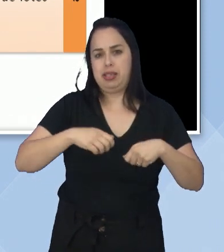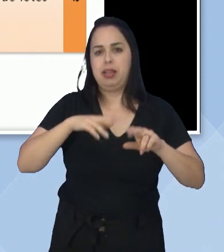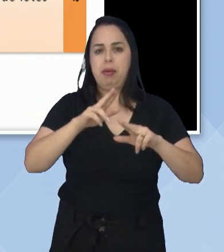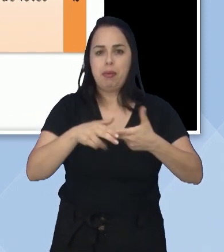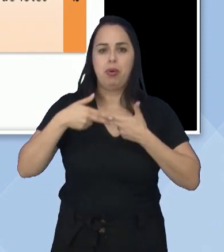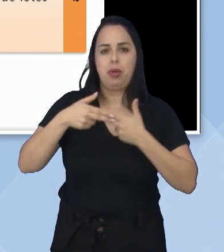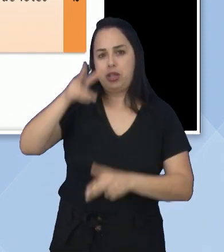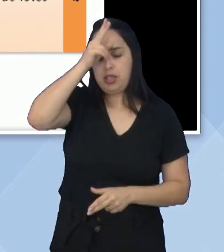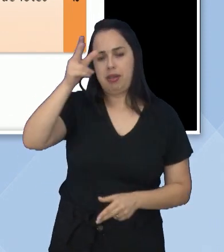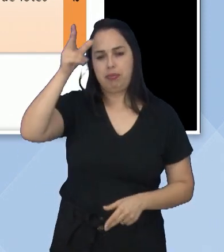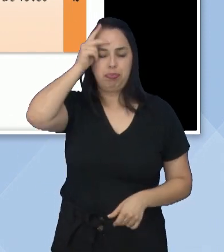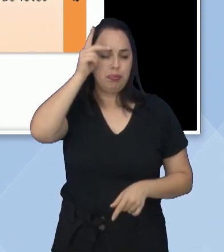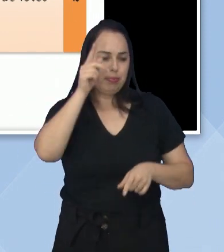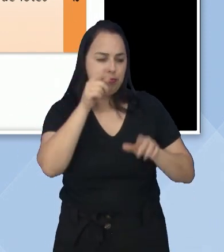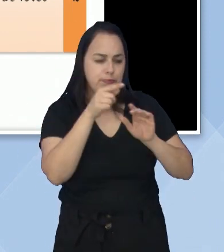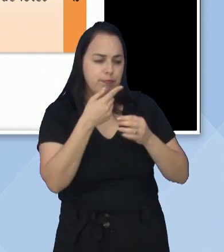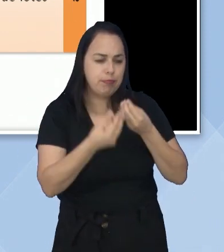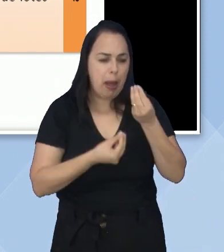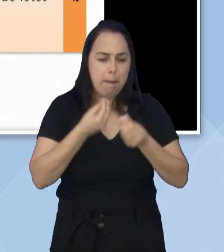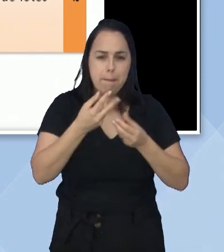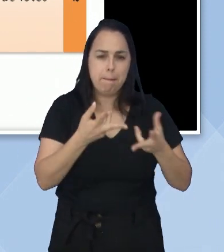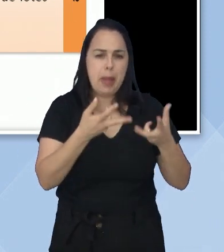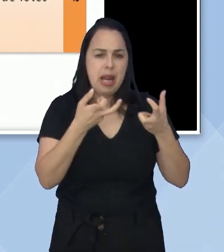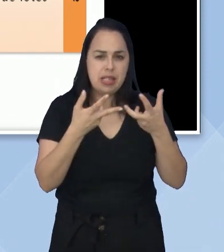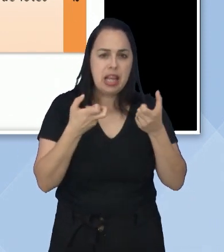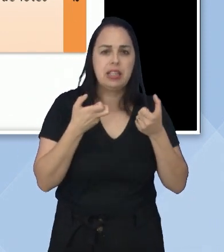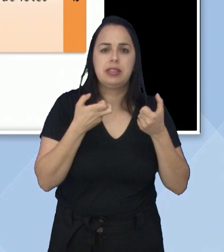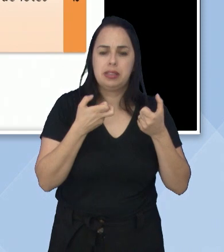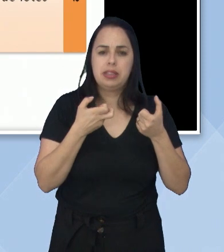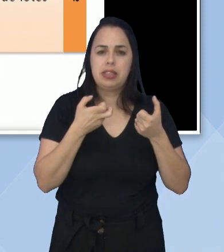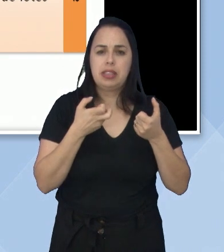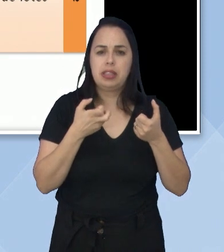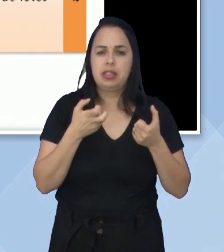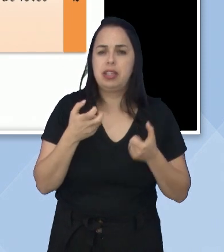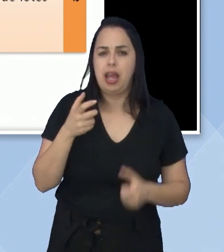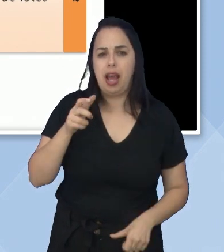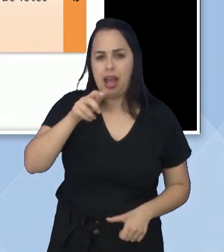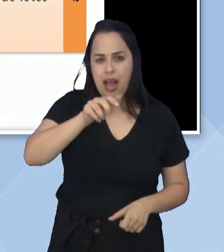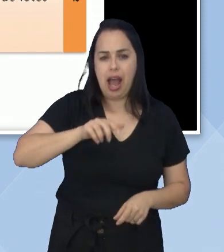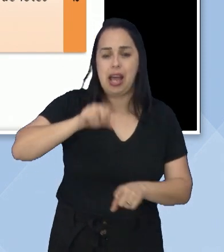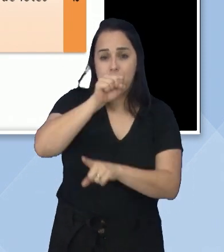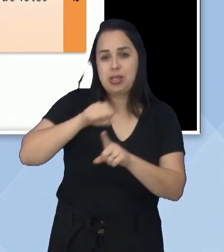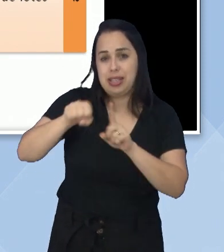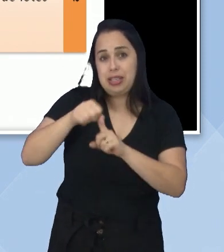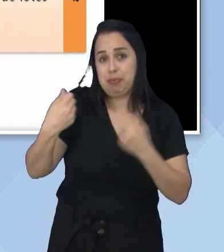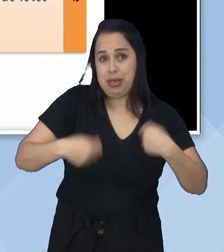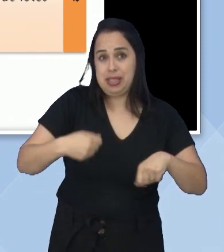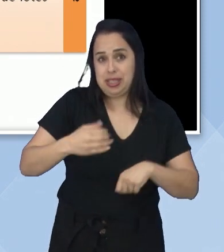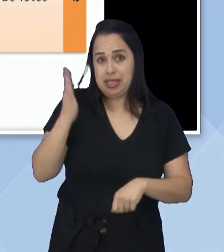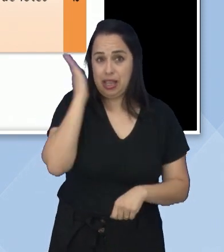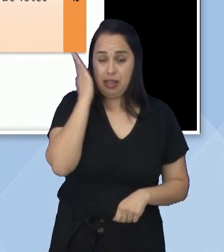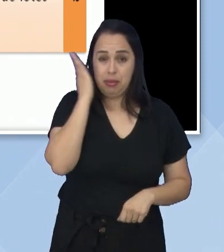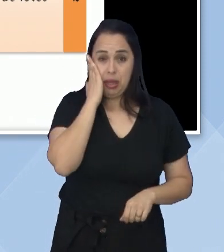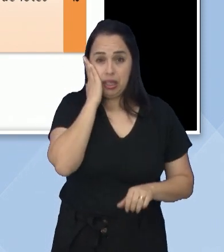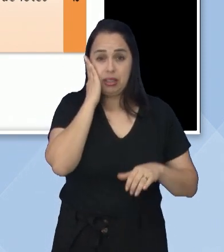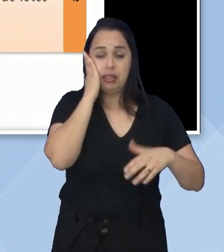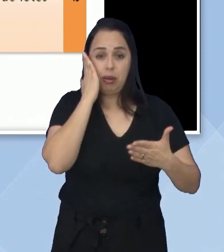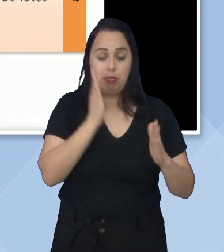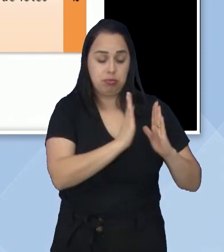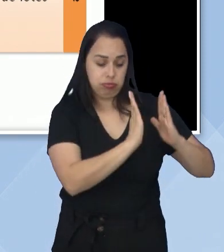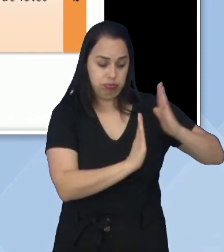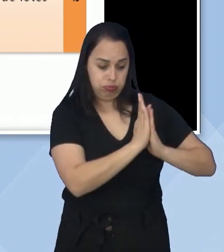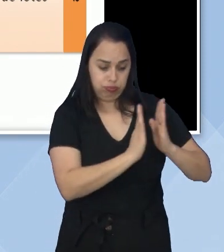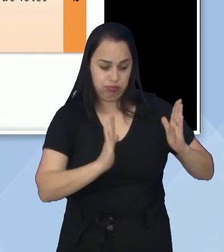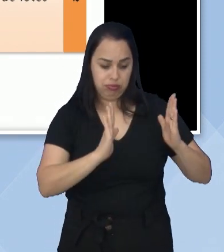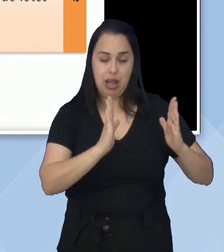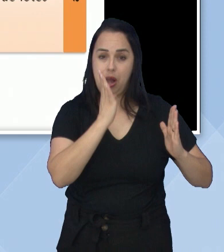apure essa vantajosidade a gente caracteriza interesse público e permite essa a prorrogação por mais quatro anos para não